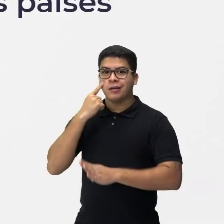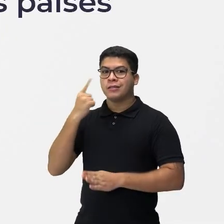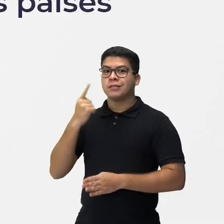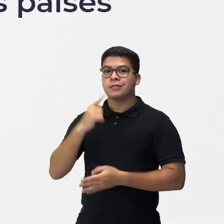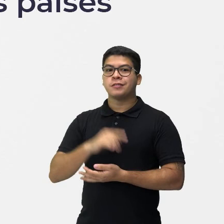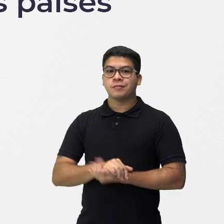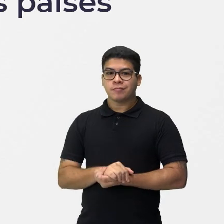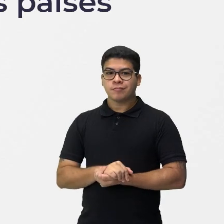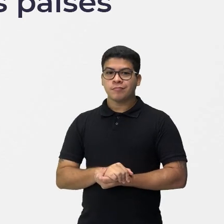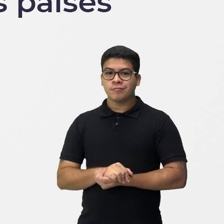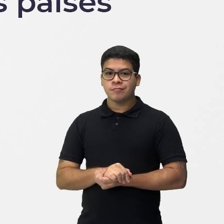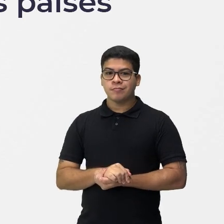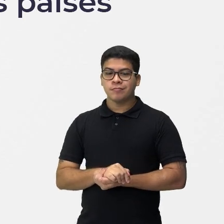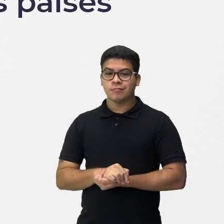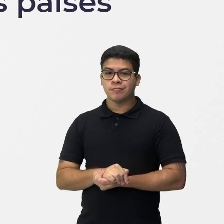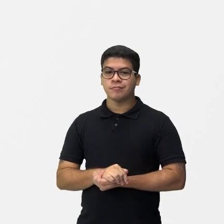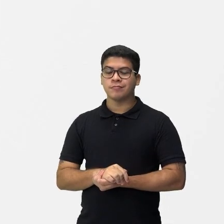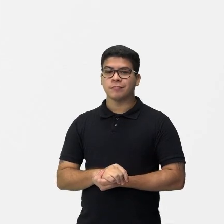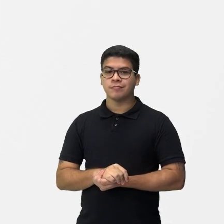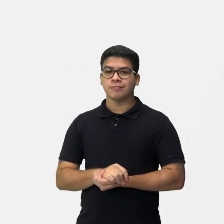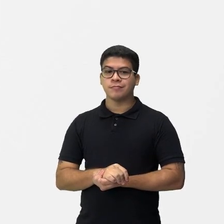nós. Letra A.